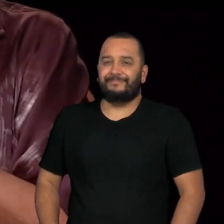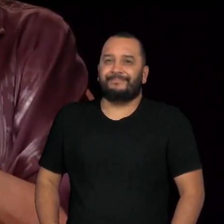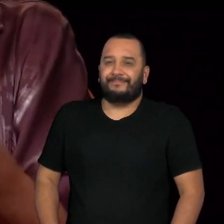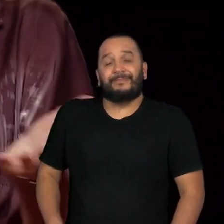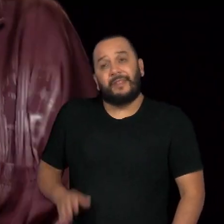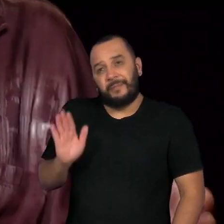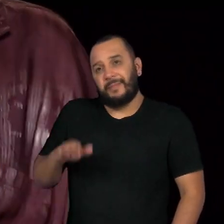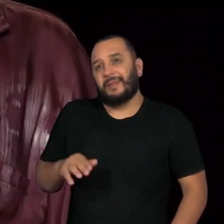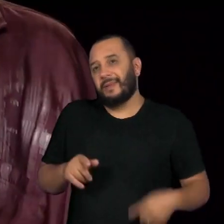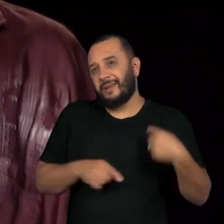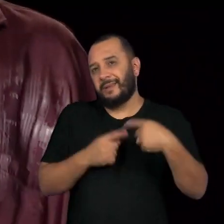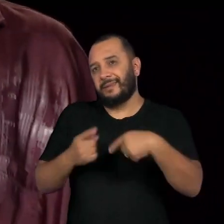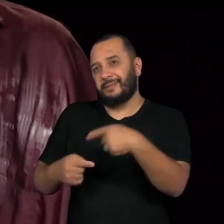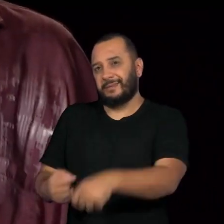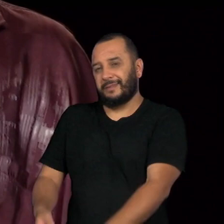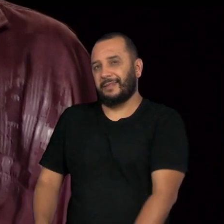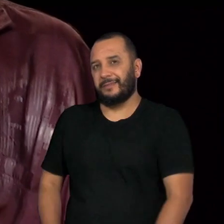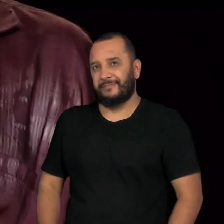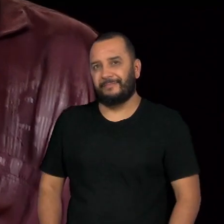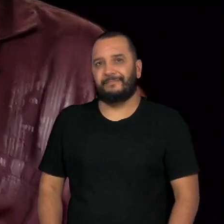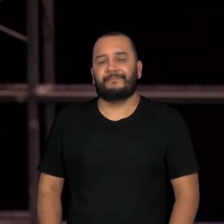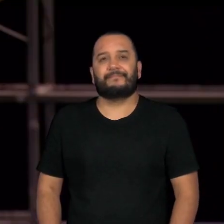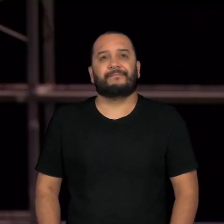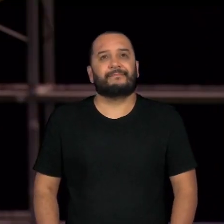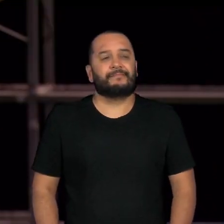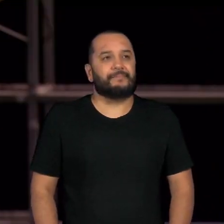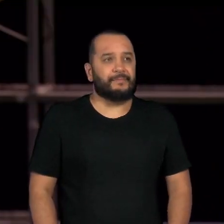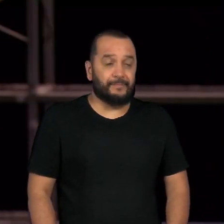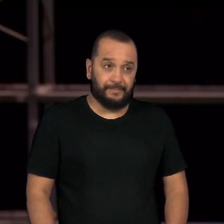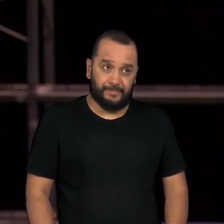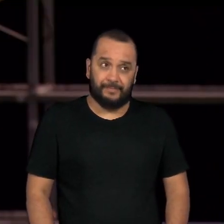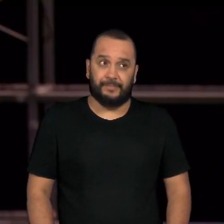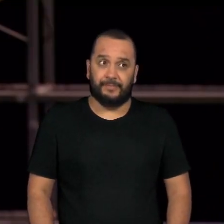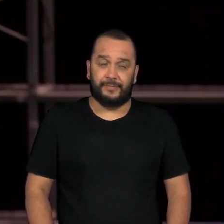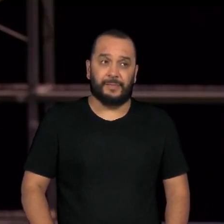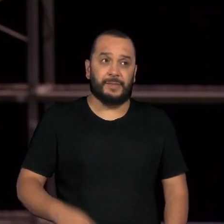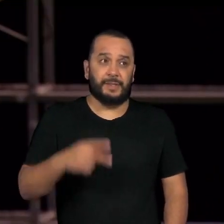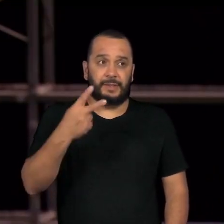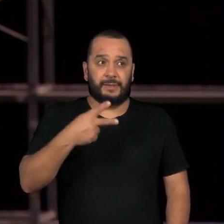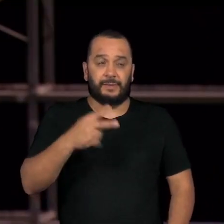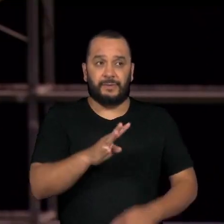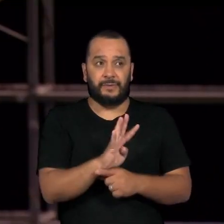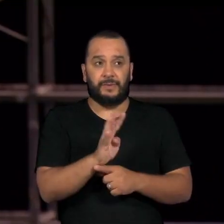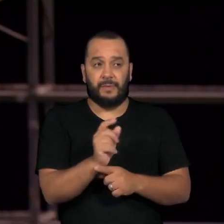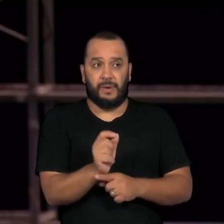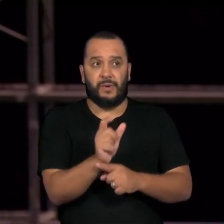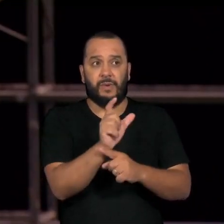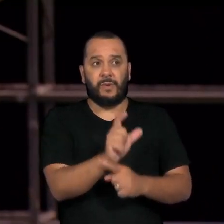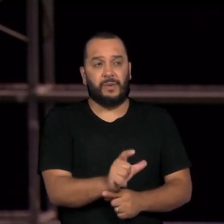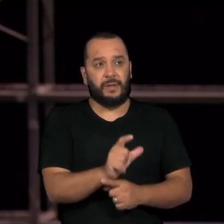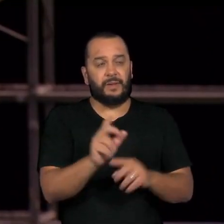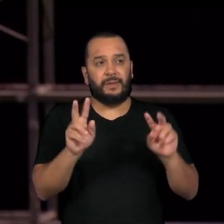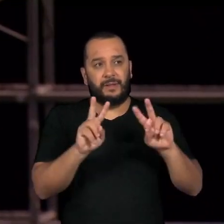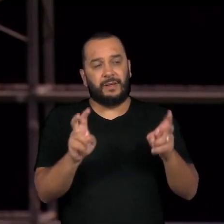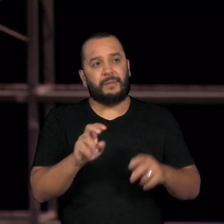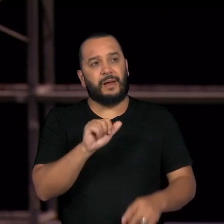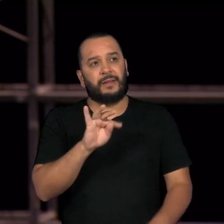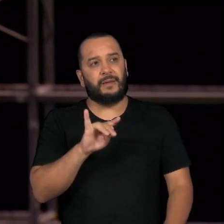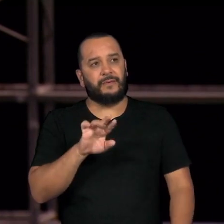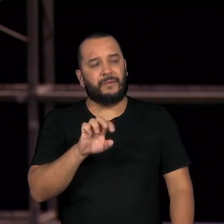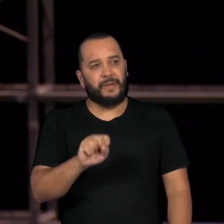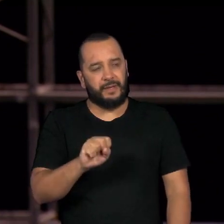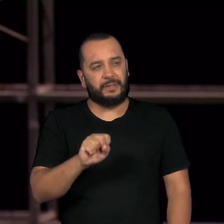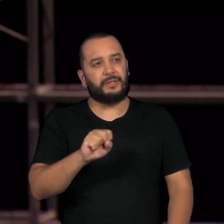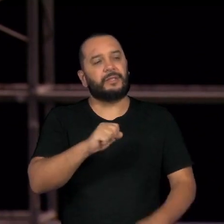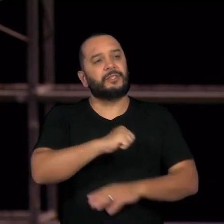minha herança. É. Agora, o seu segundo longa foi Através da Janela, com Laura Cardoso,